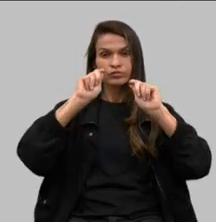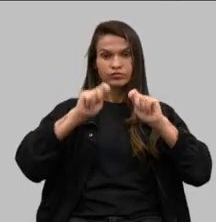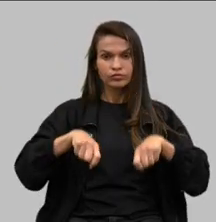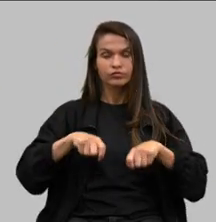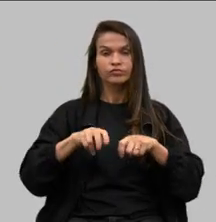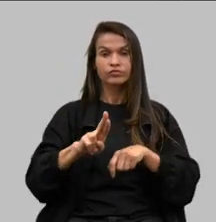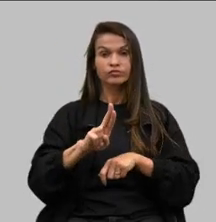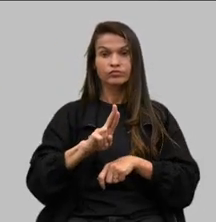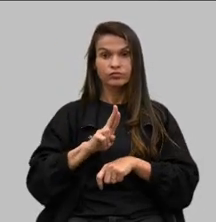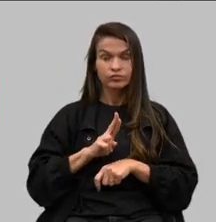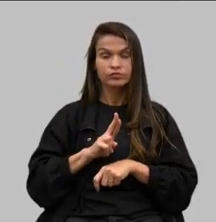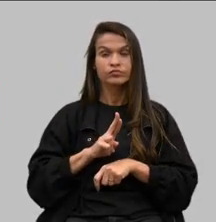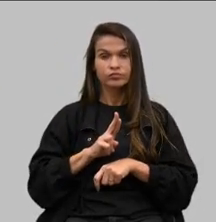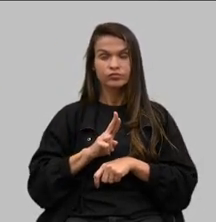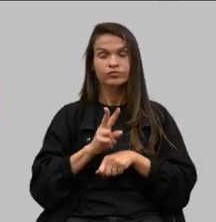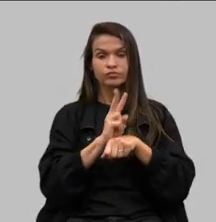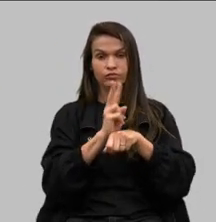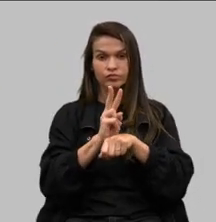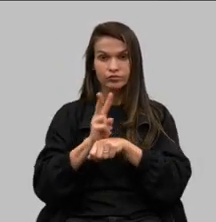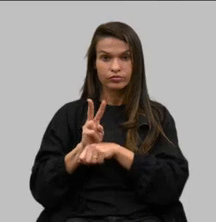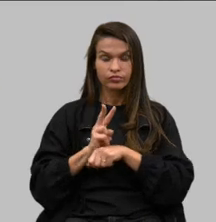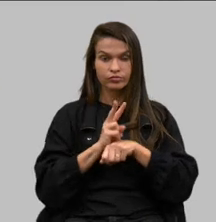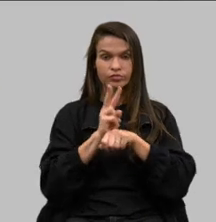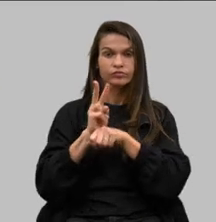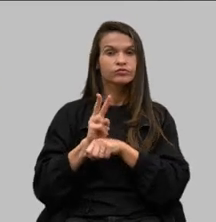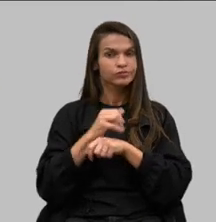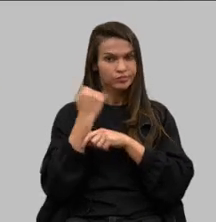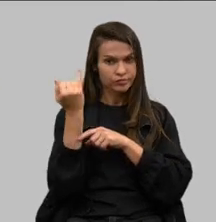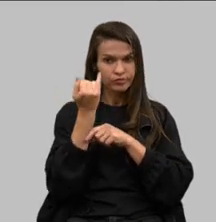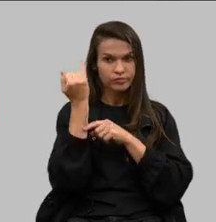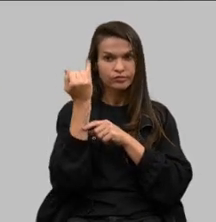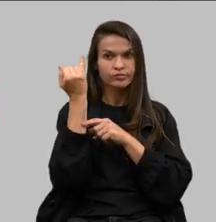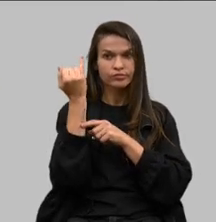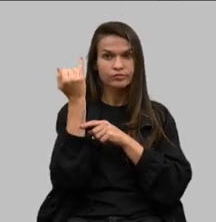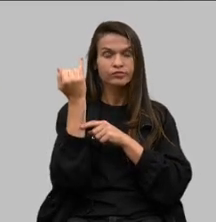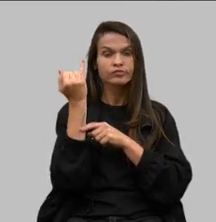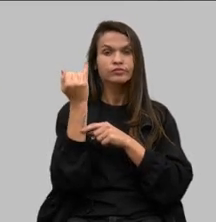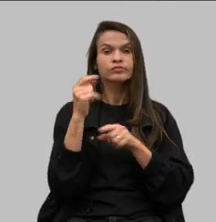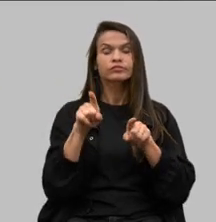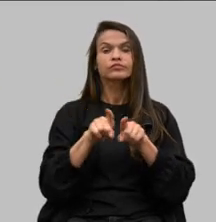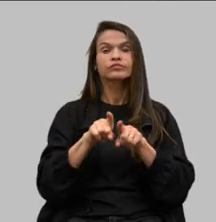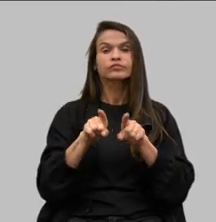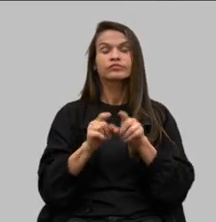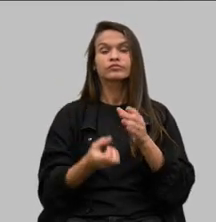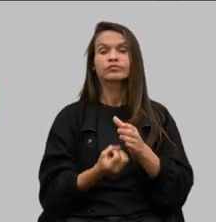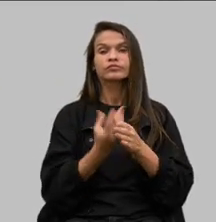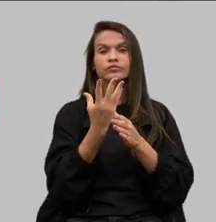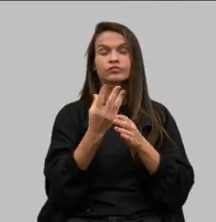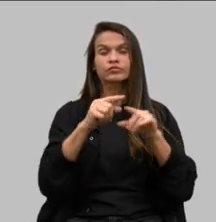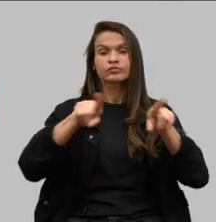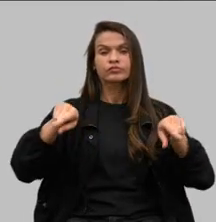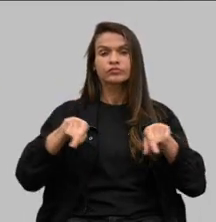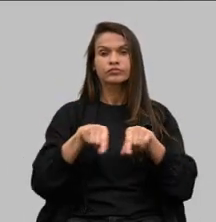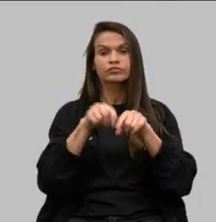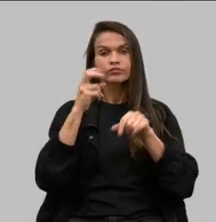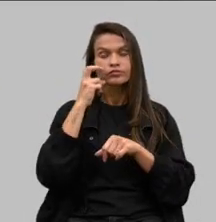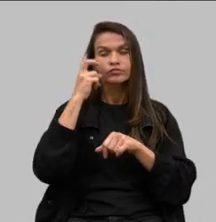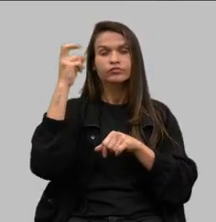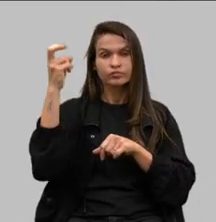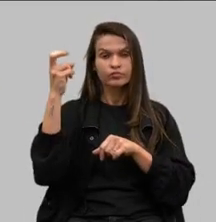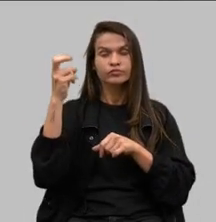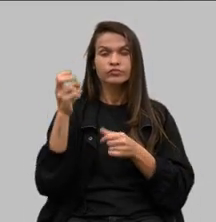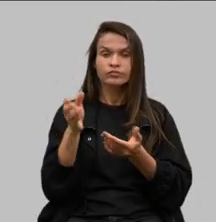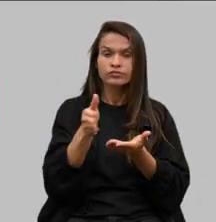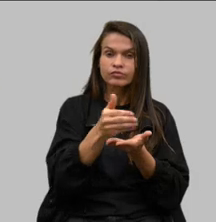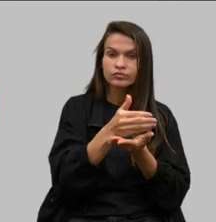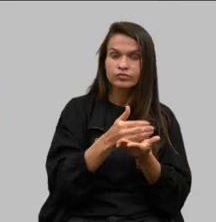resposta na fiscalização muito importante e lançamos também uma sala de inteligência onde dados são